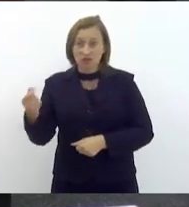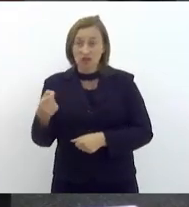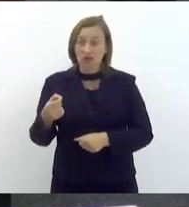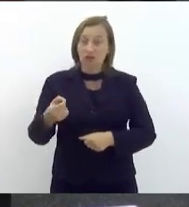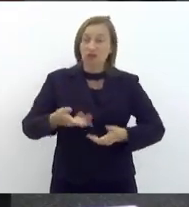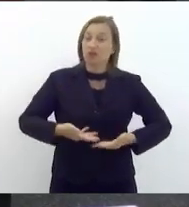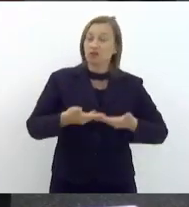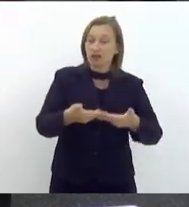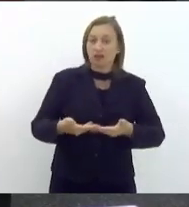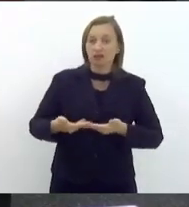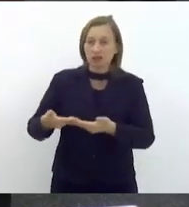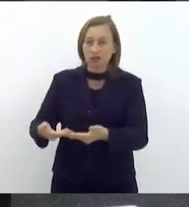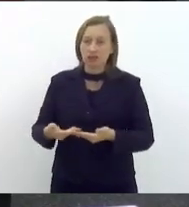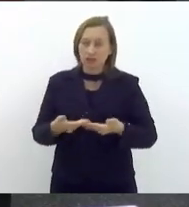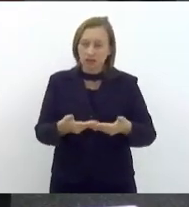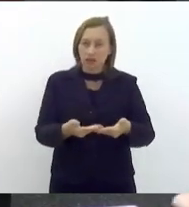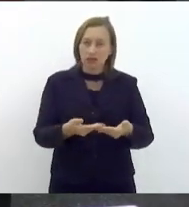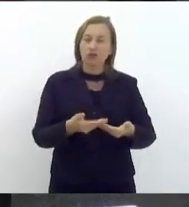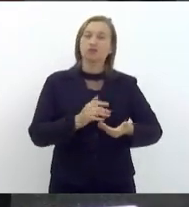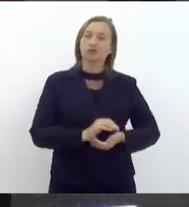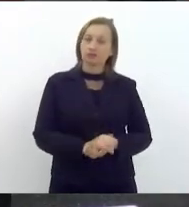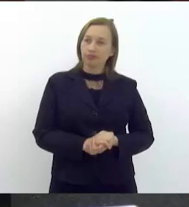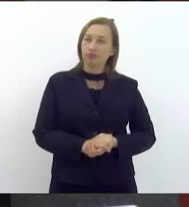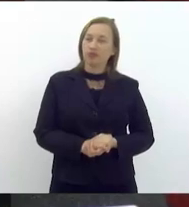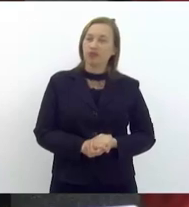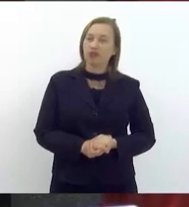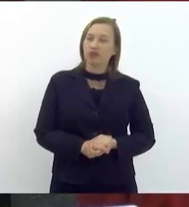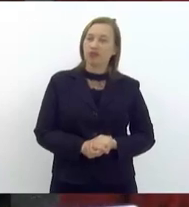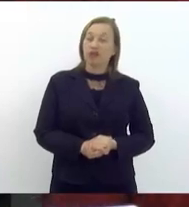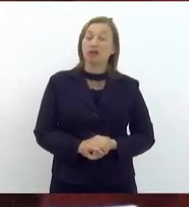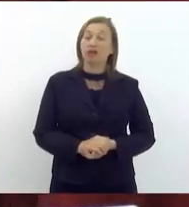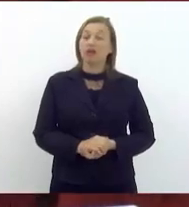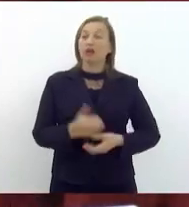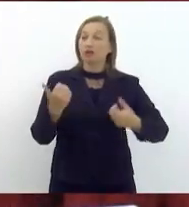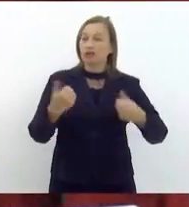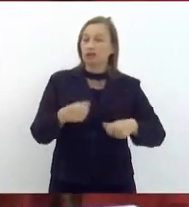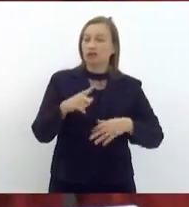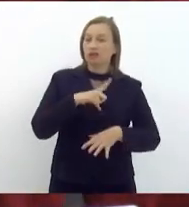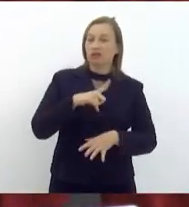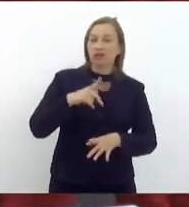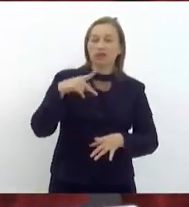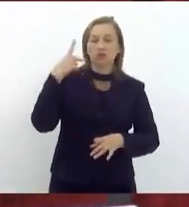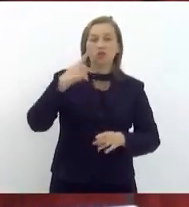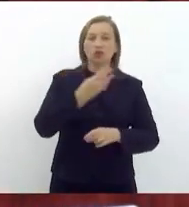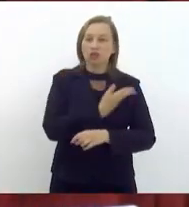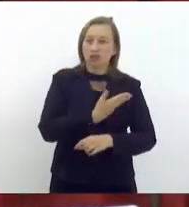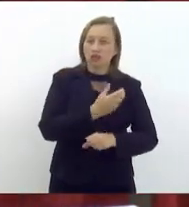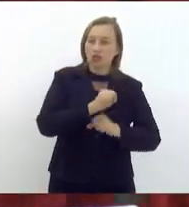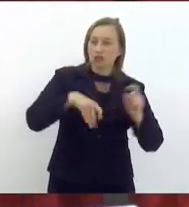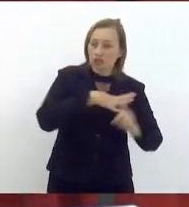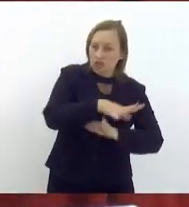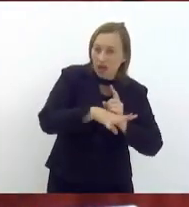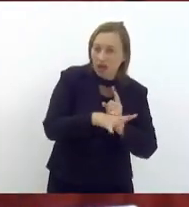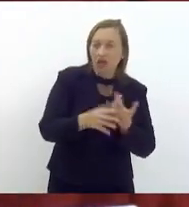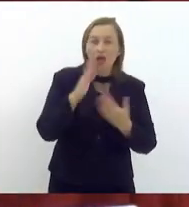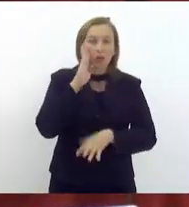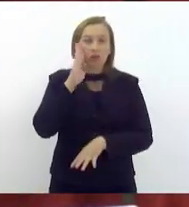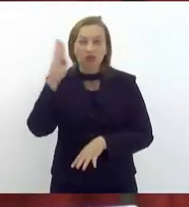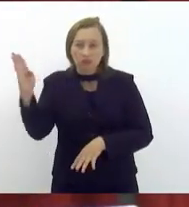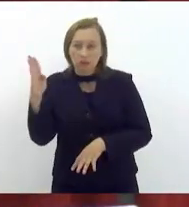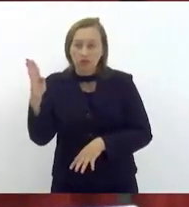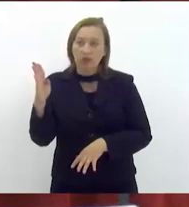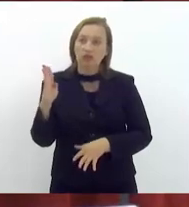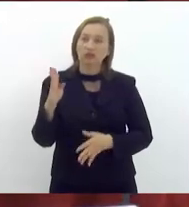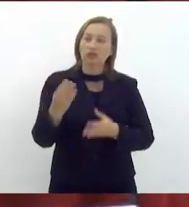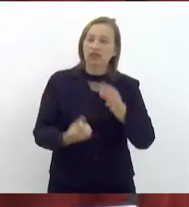fazer entrega um gargalo muito grande que há nessas políticas sociais principalmente na emissão